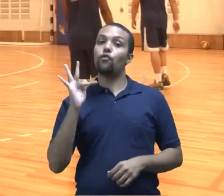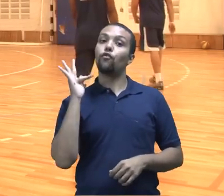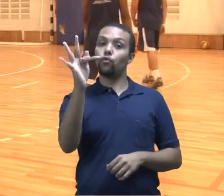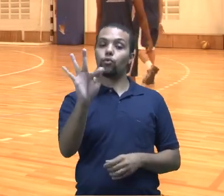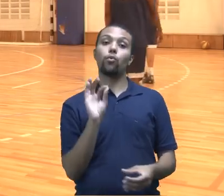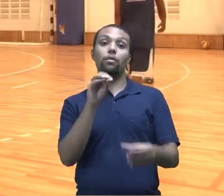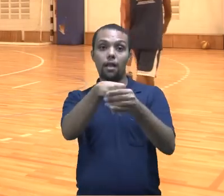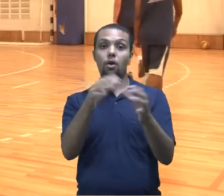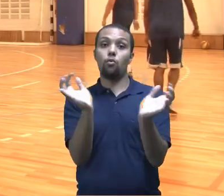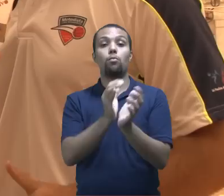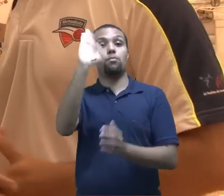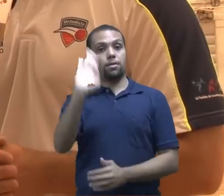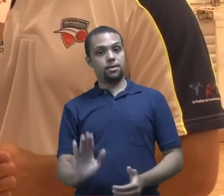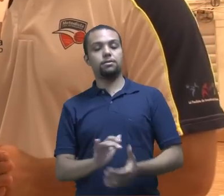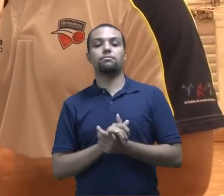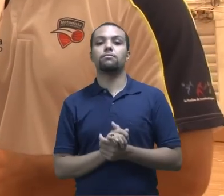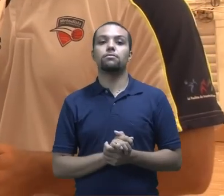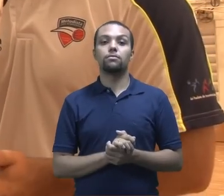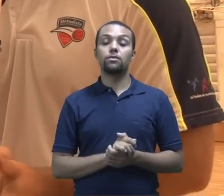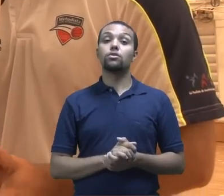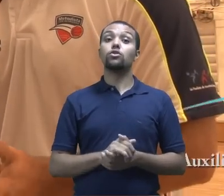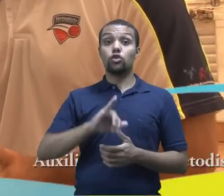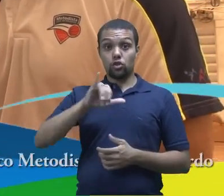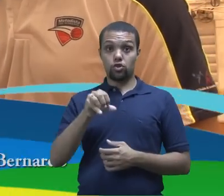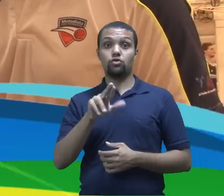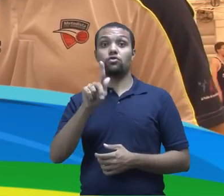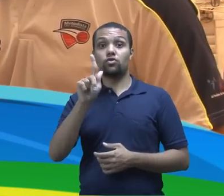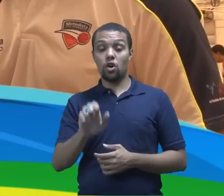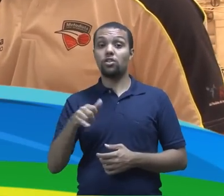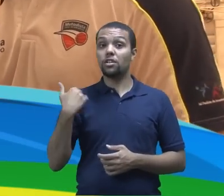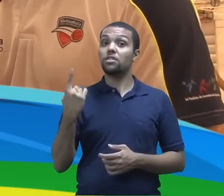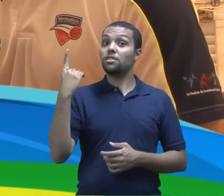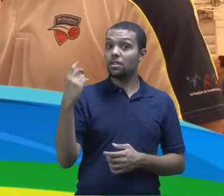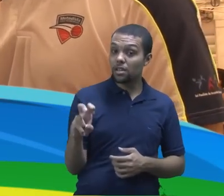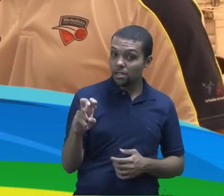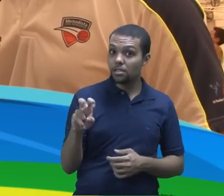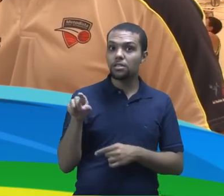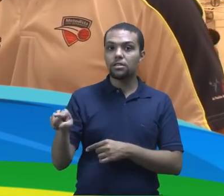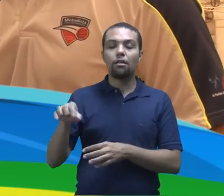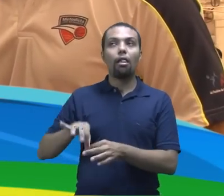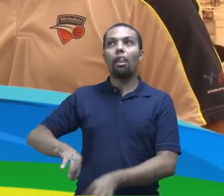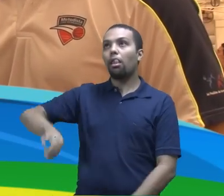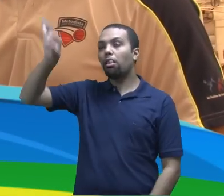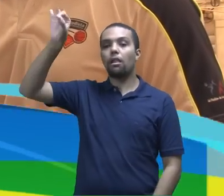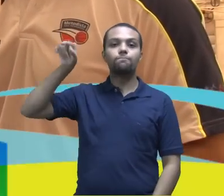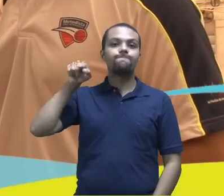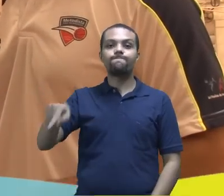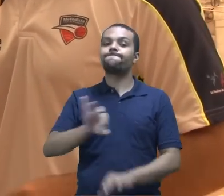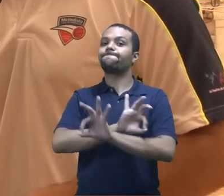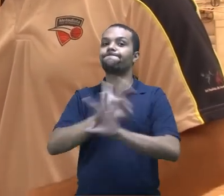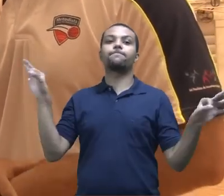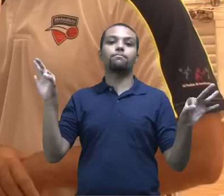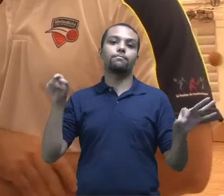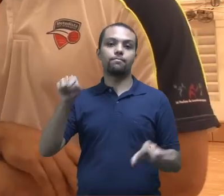dia chegar a uma seleção. O Jorginho, ele tem 15 anos, vai fazer 16 esse ano, é o meu segundo armador no Sub-19